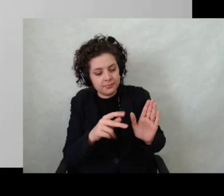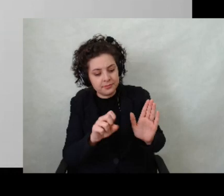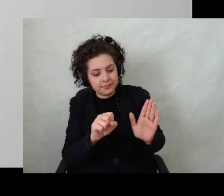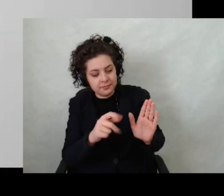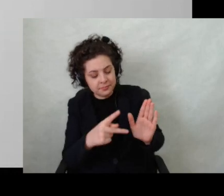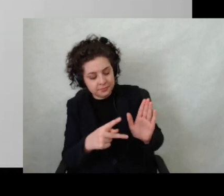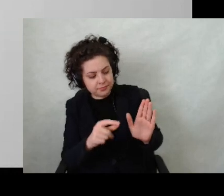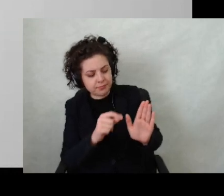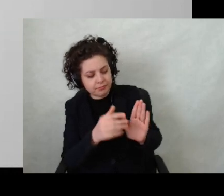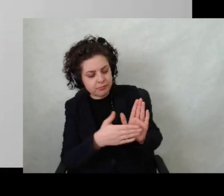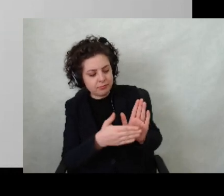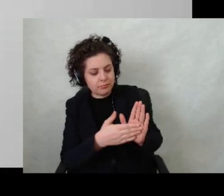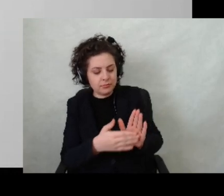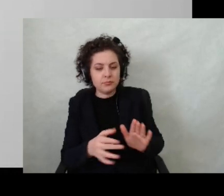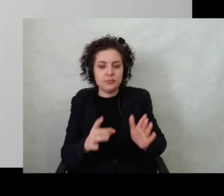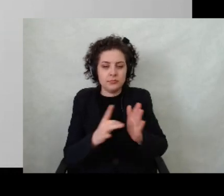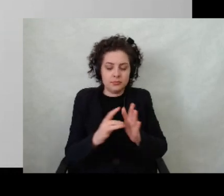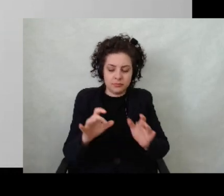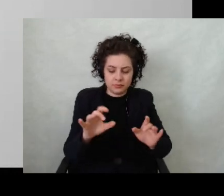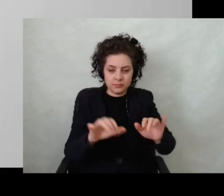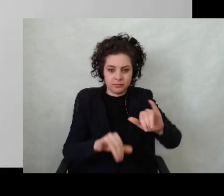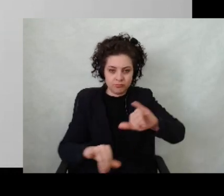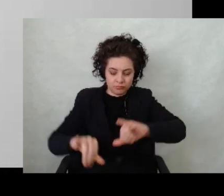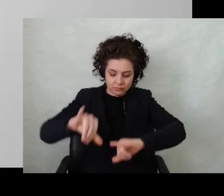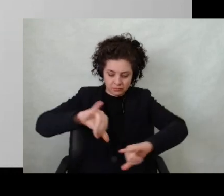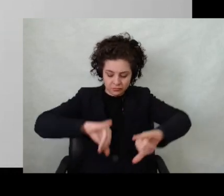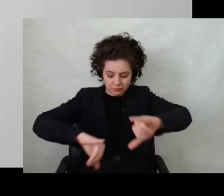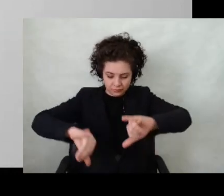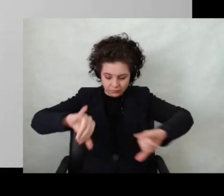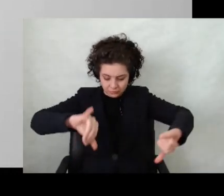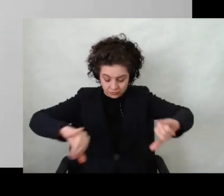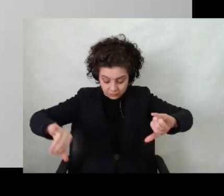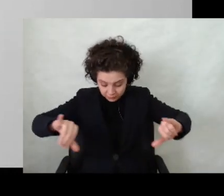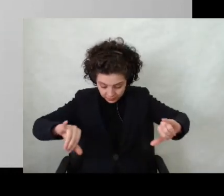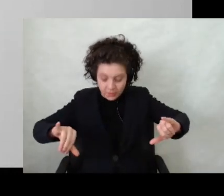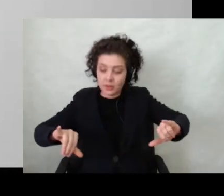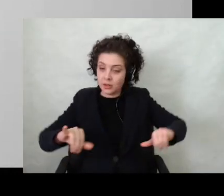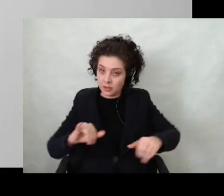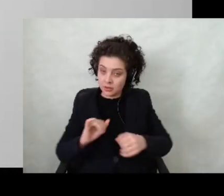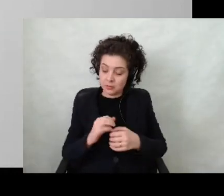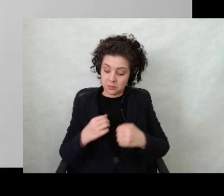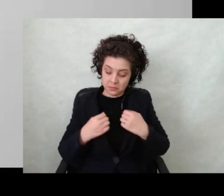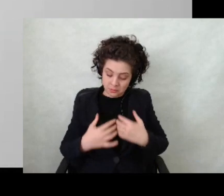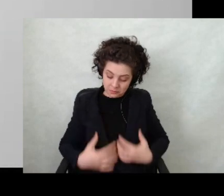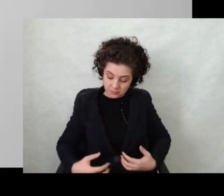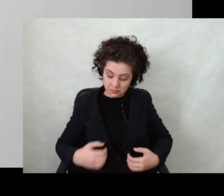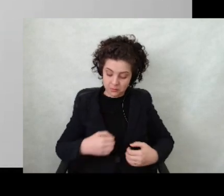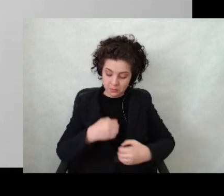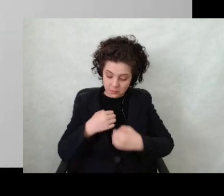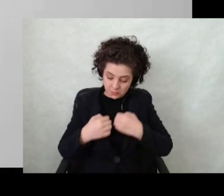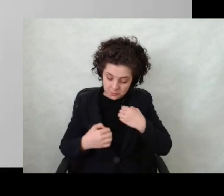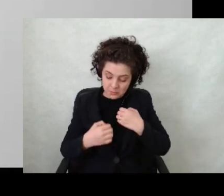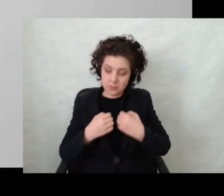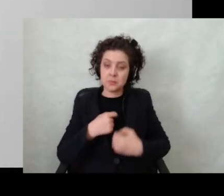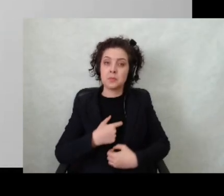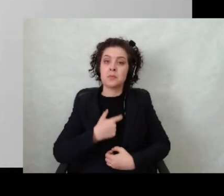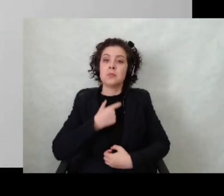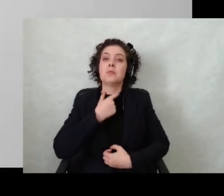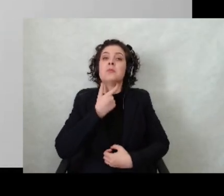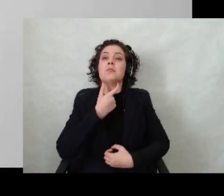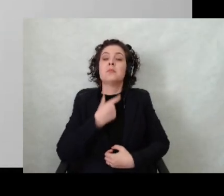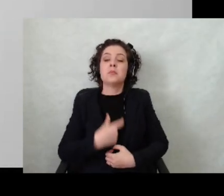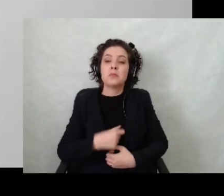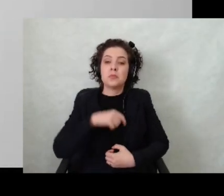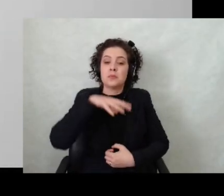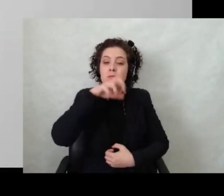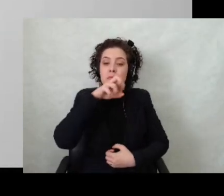em diversas linhagens que nós tínhamos no laboratório, como células pulmonares, brônquicas, renais, neurônios.